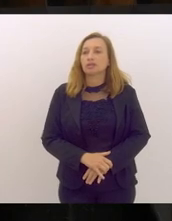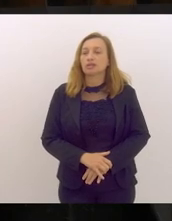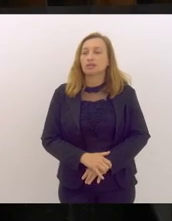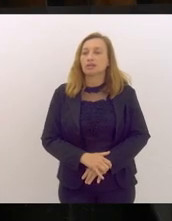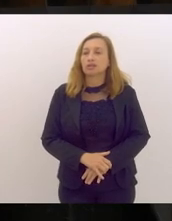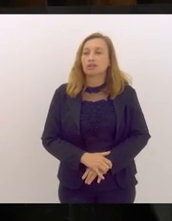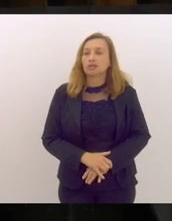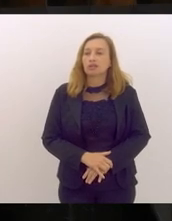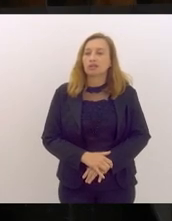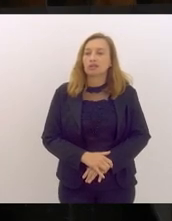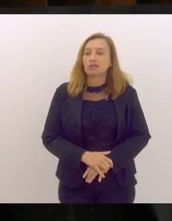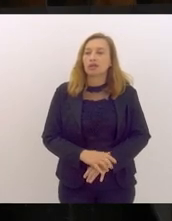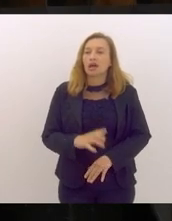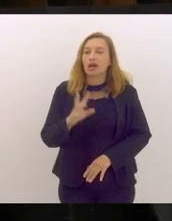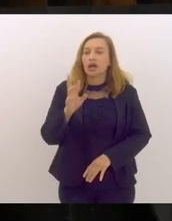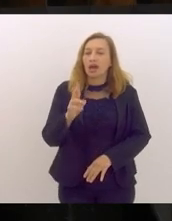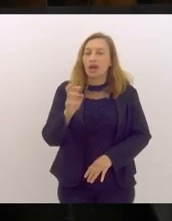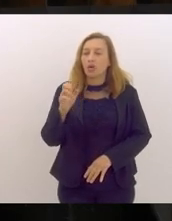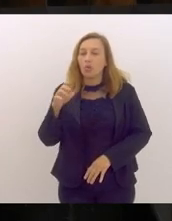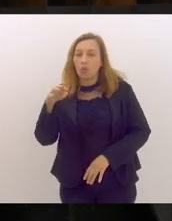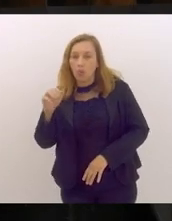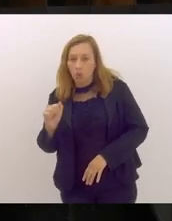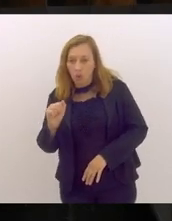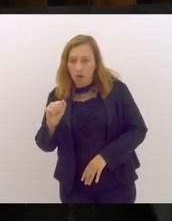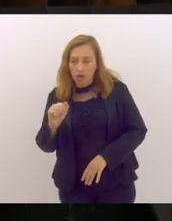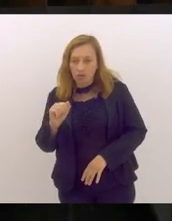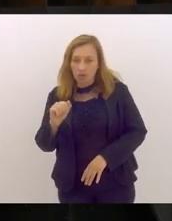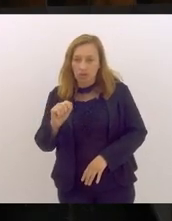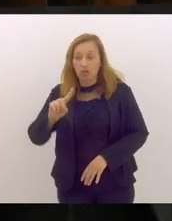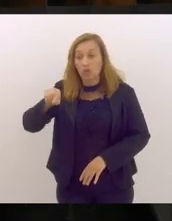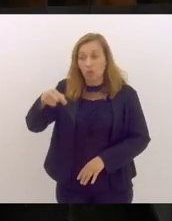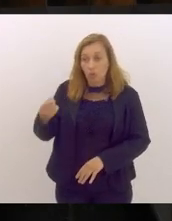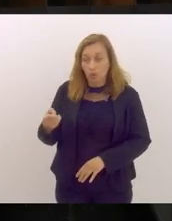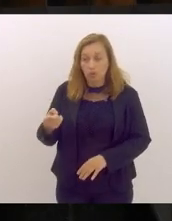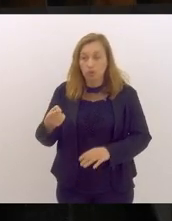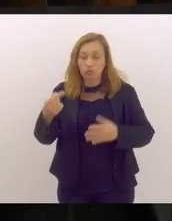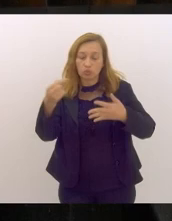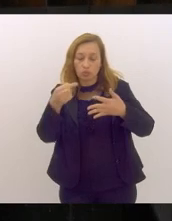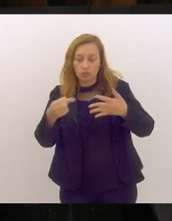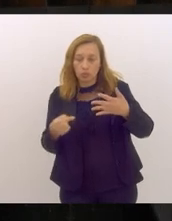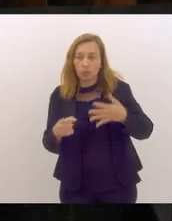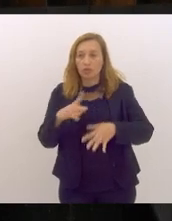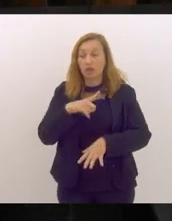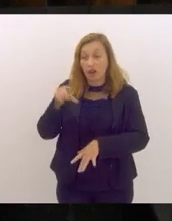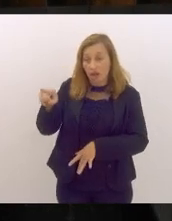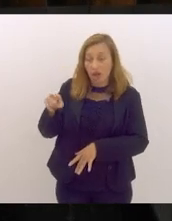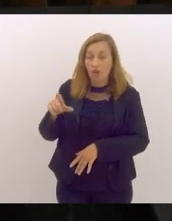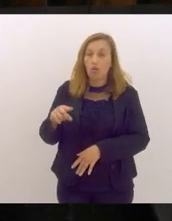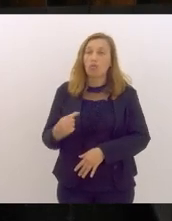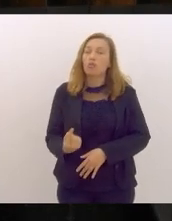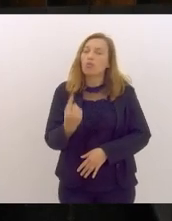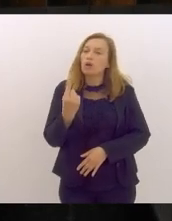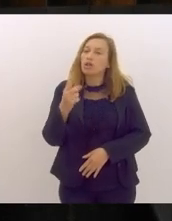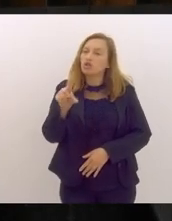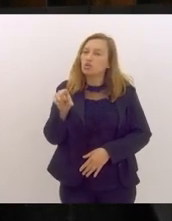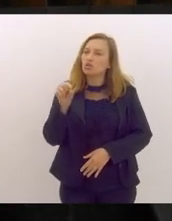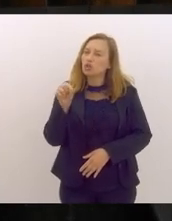Régua Sem Infra. E entre os diversos tópicos que tem lá, tem uma que